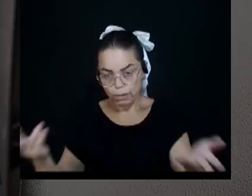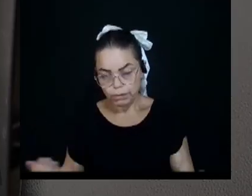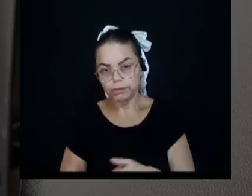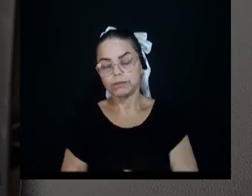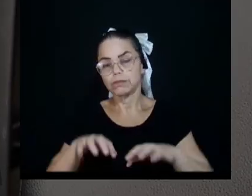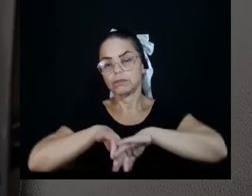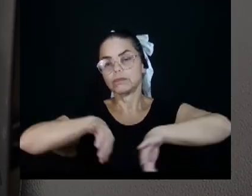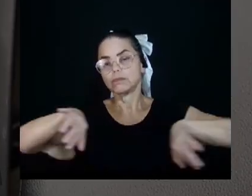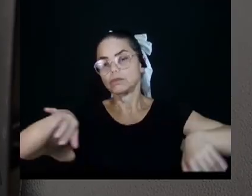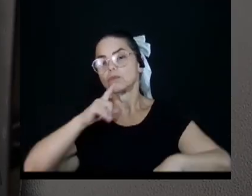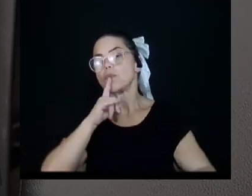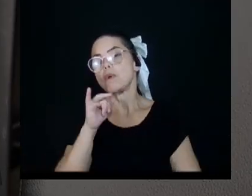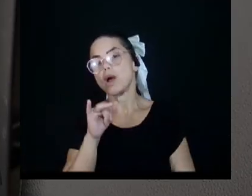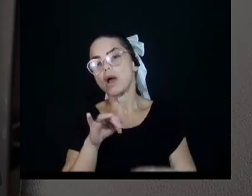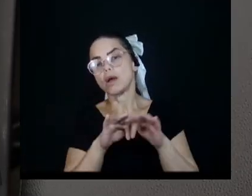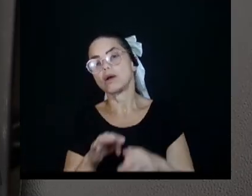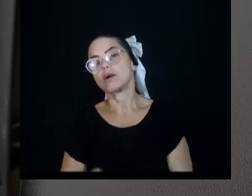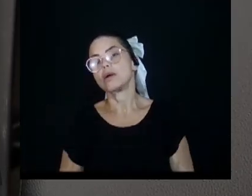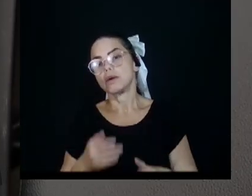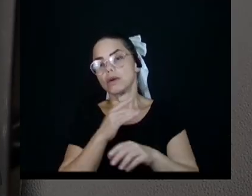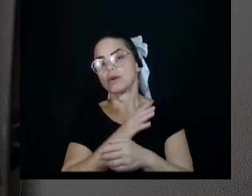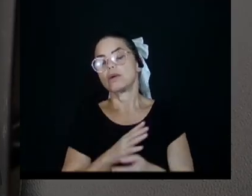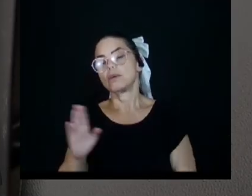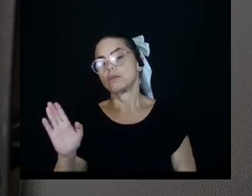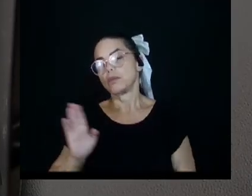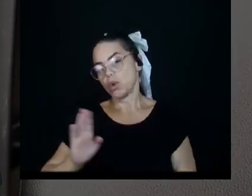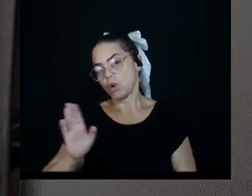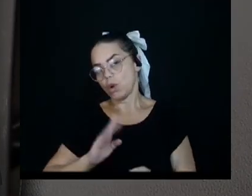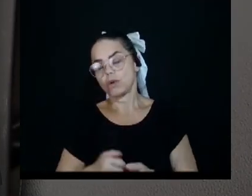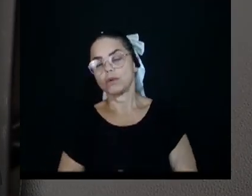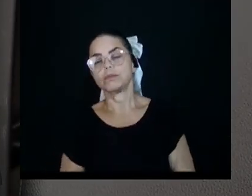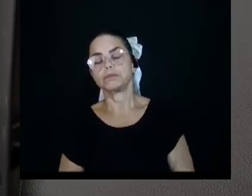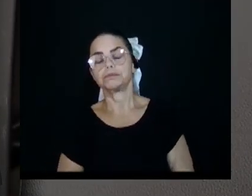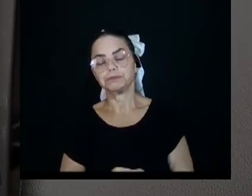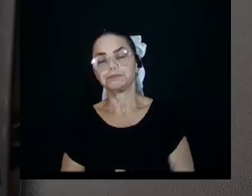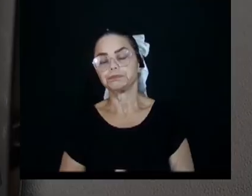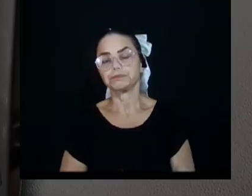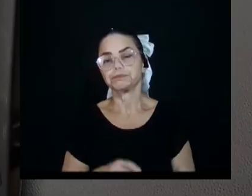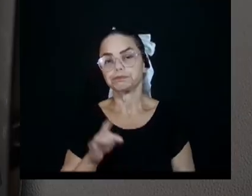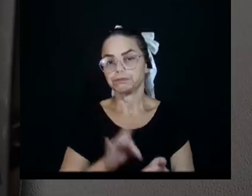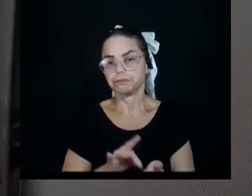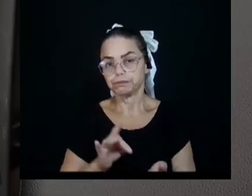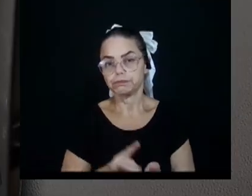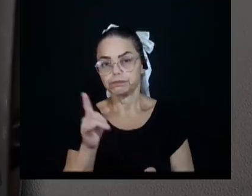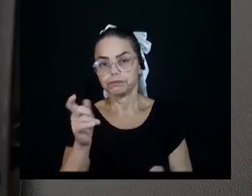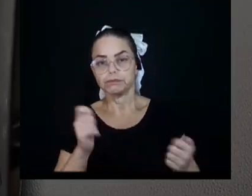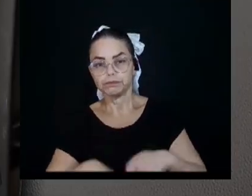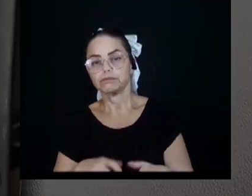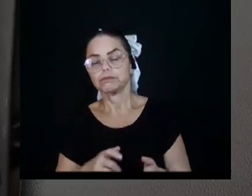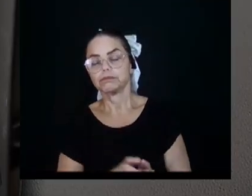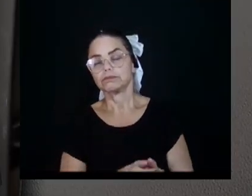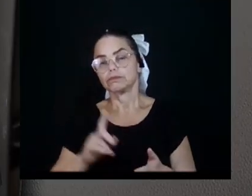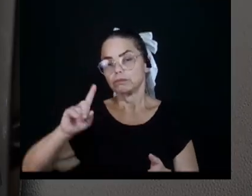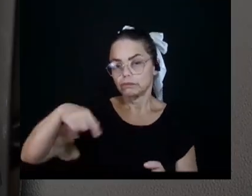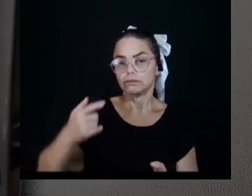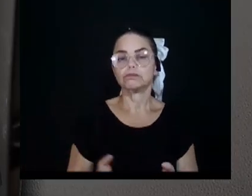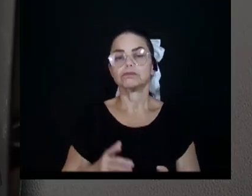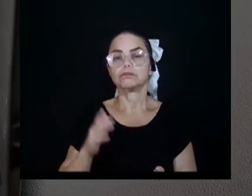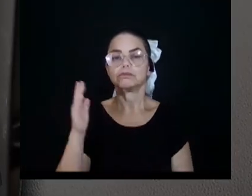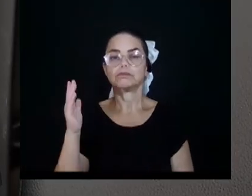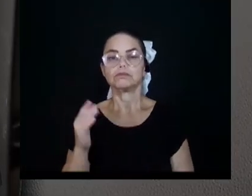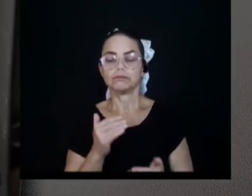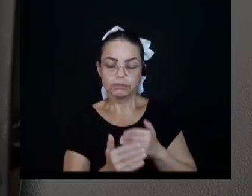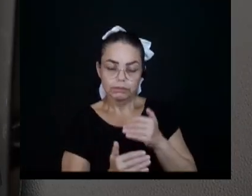da sua família original, né? Então você é apto. Depois há um processo uma